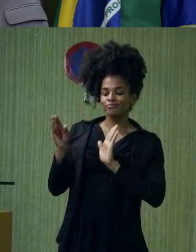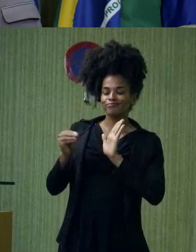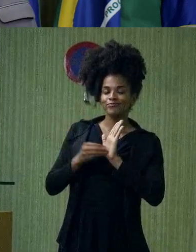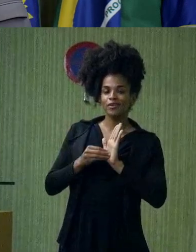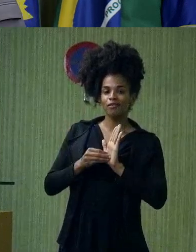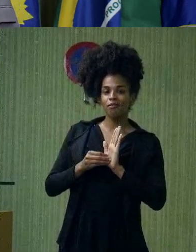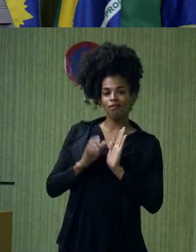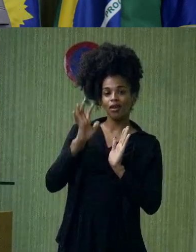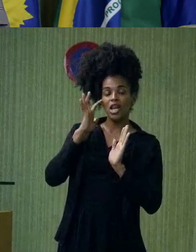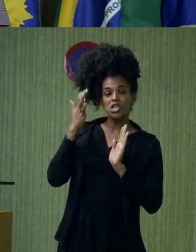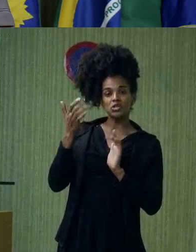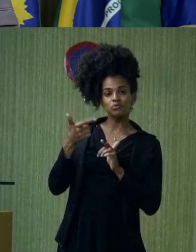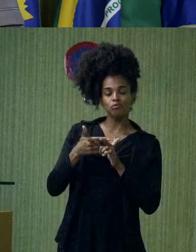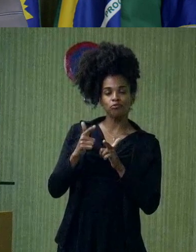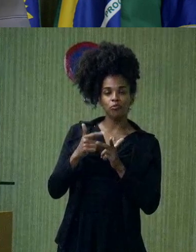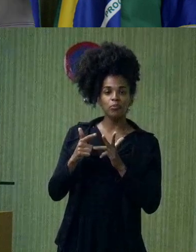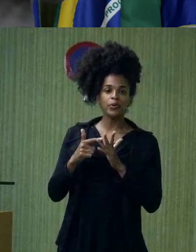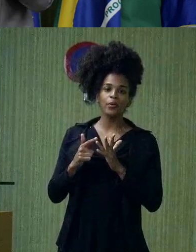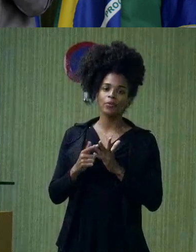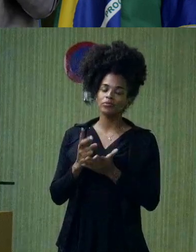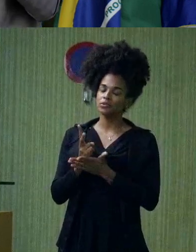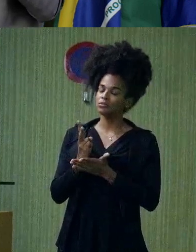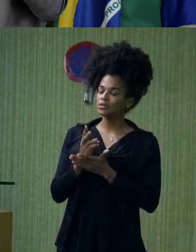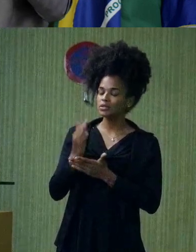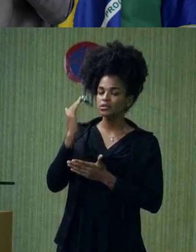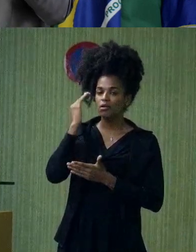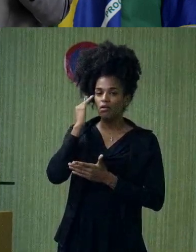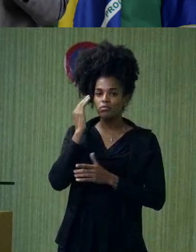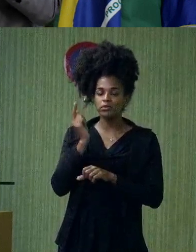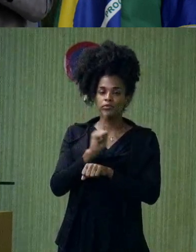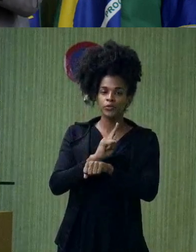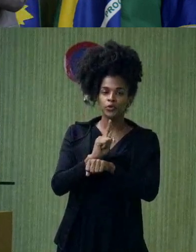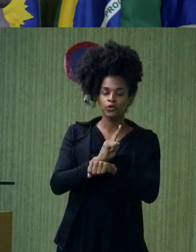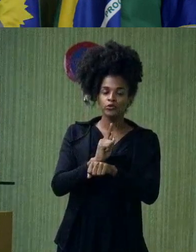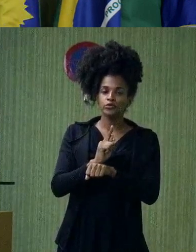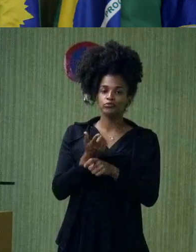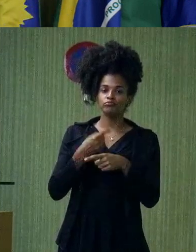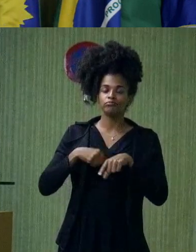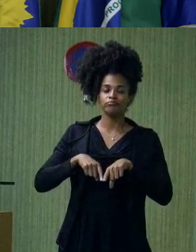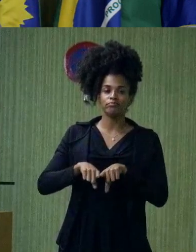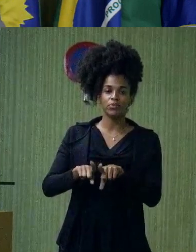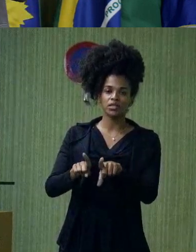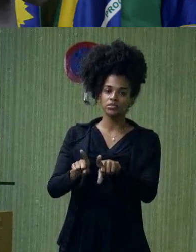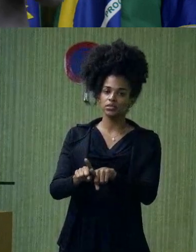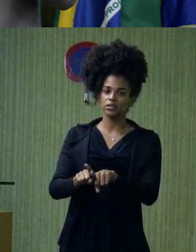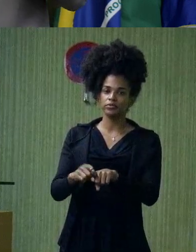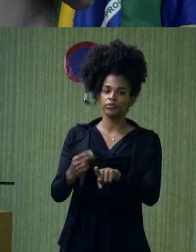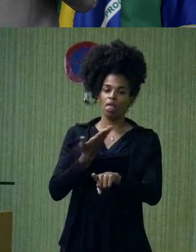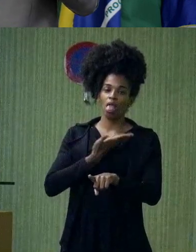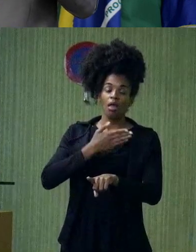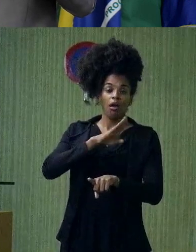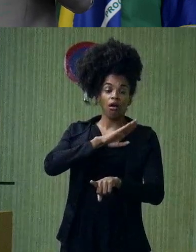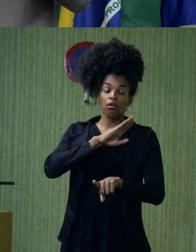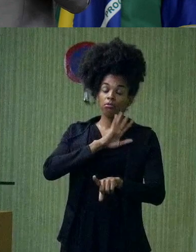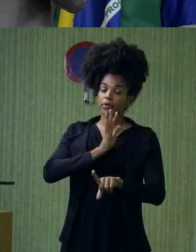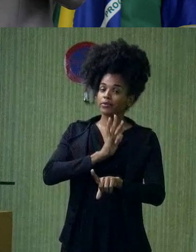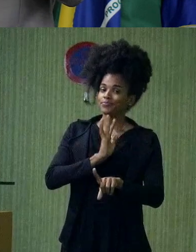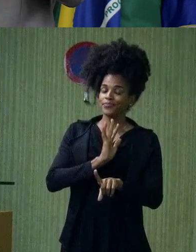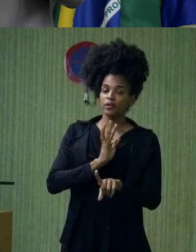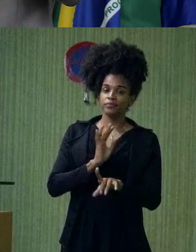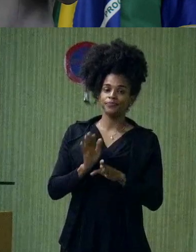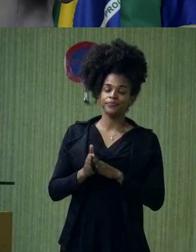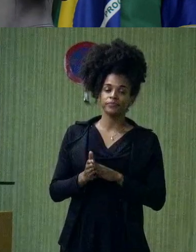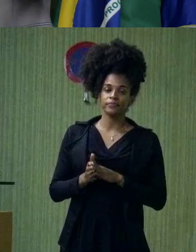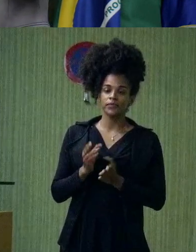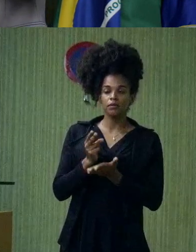num primeiro momento sempre ver o gestor como um parceiro não como um adversário claro se não houver jeito paciência mas a